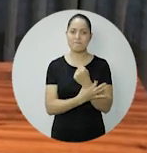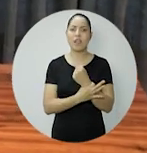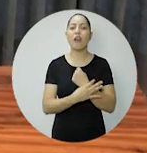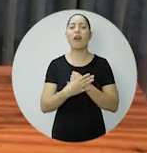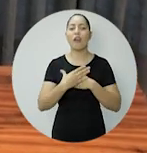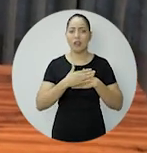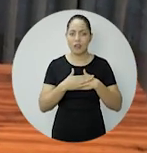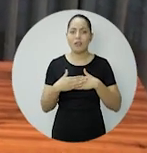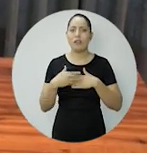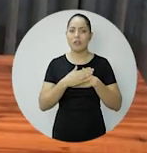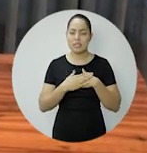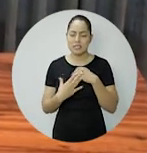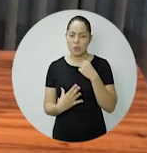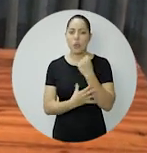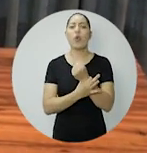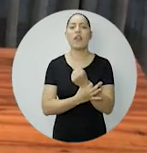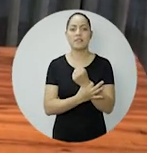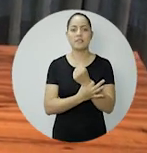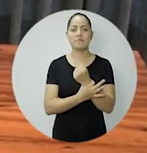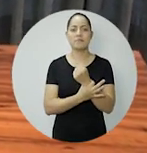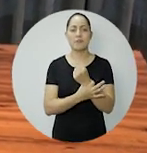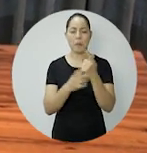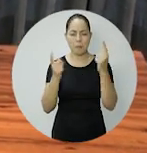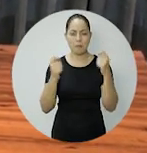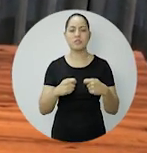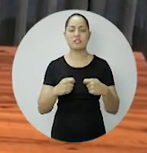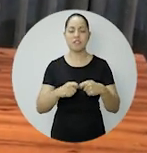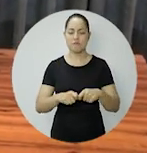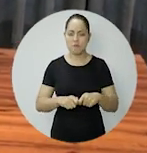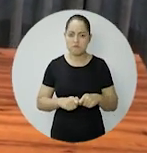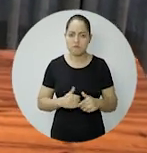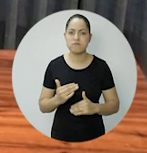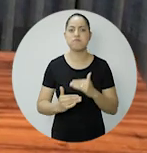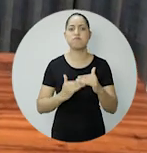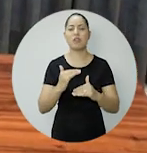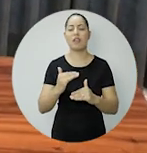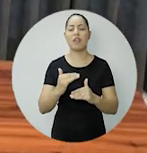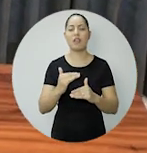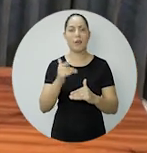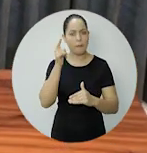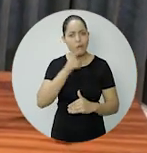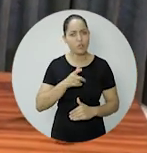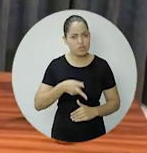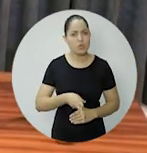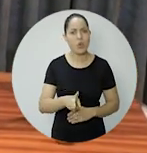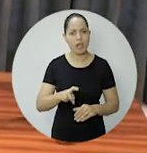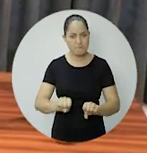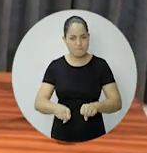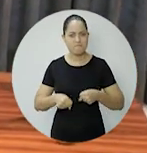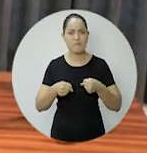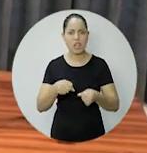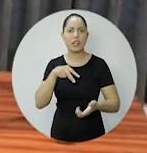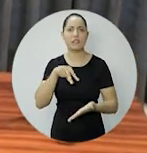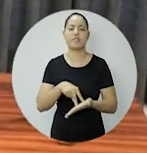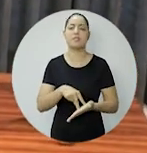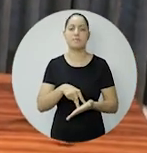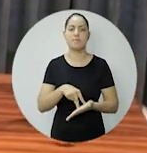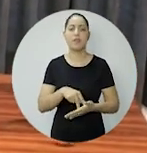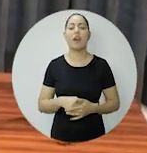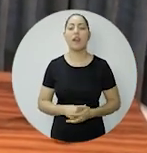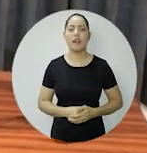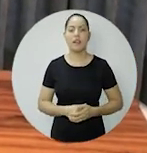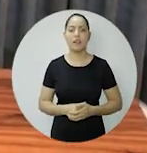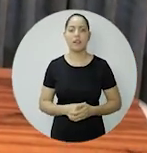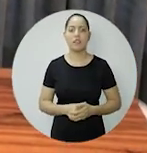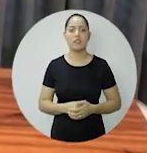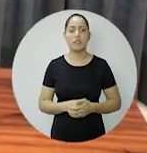de conforto e de segurança muito maior para continuar na luta. Eu percebi que realmente